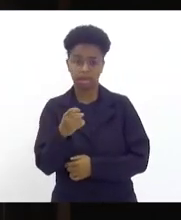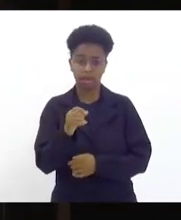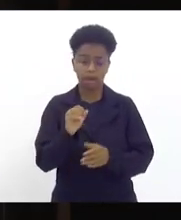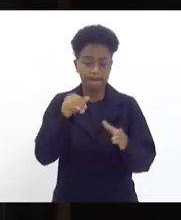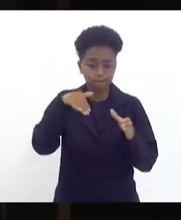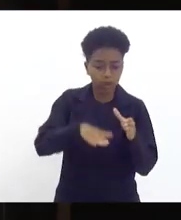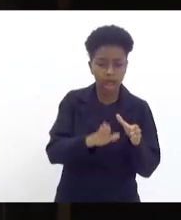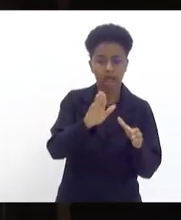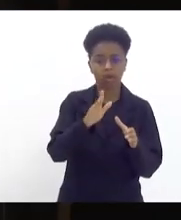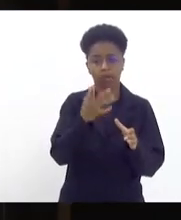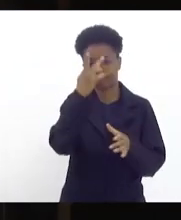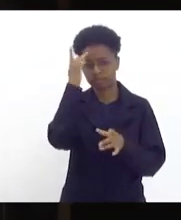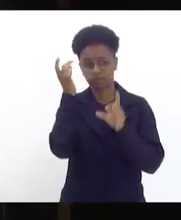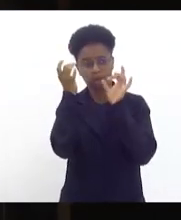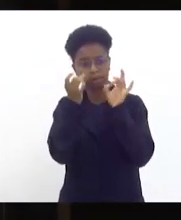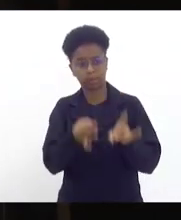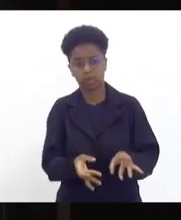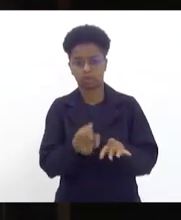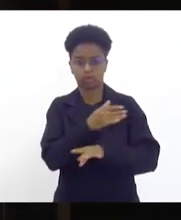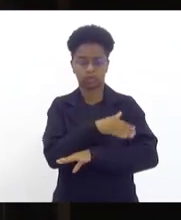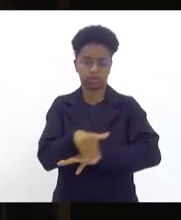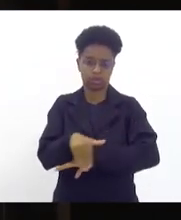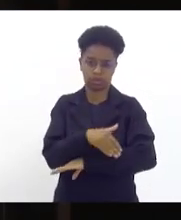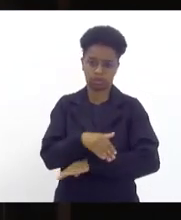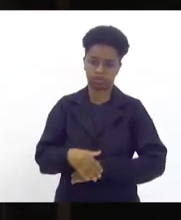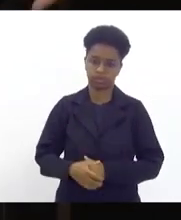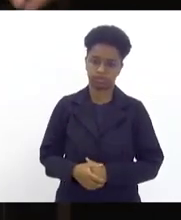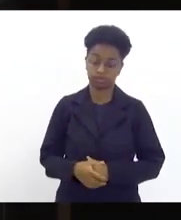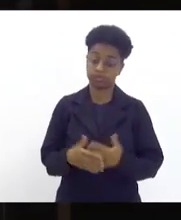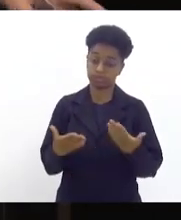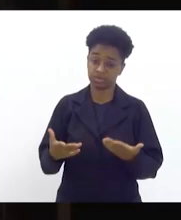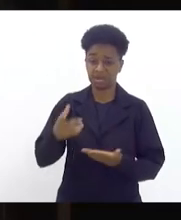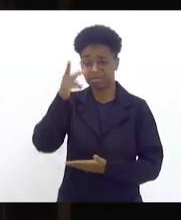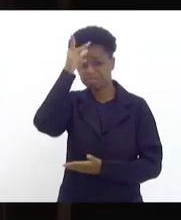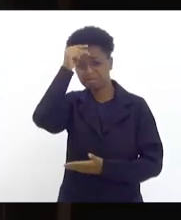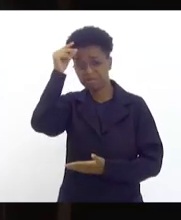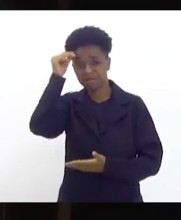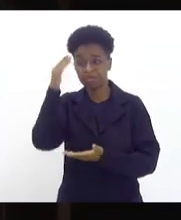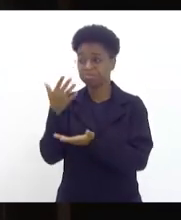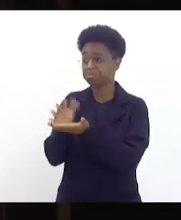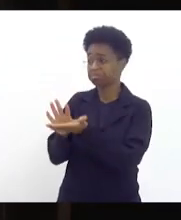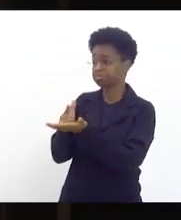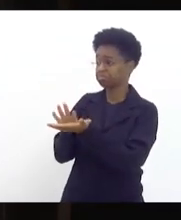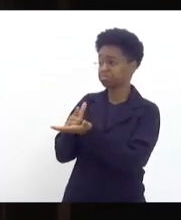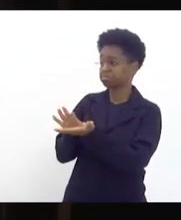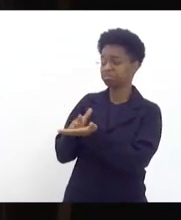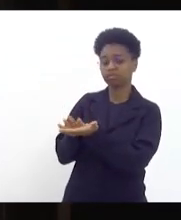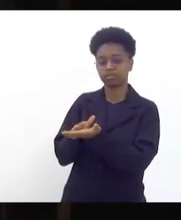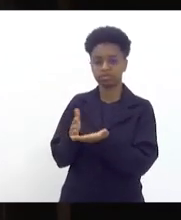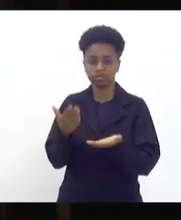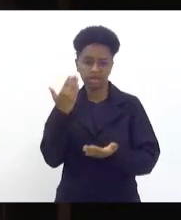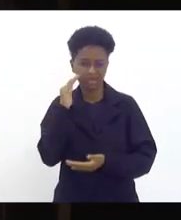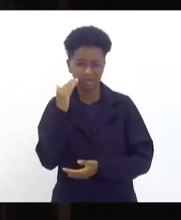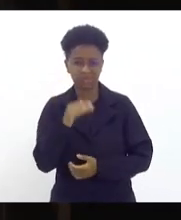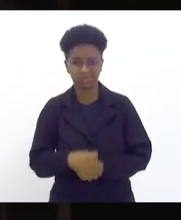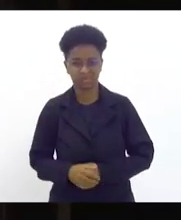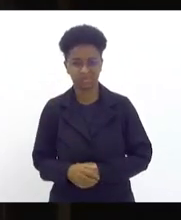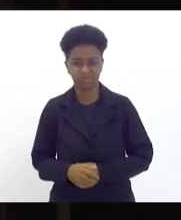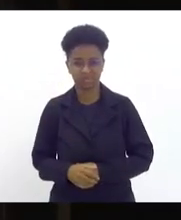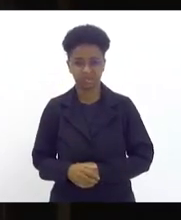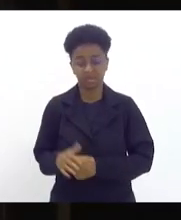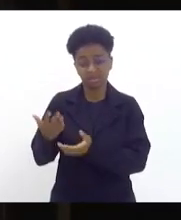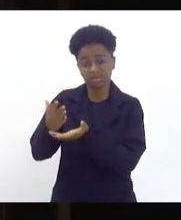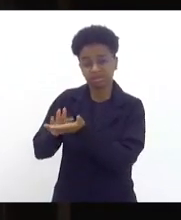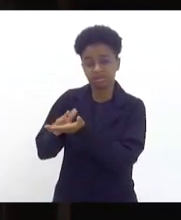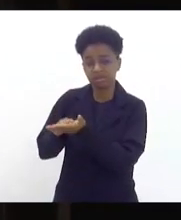a pessoa abandonada no meio da rua tá o prefeito tocando samba entendeu tocando samba